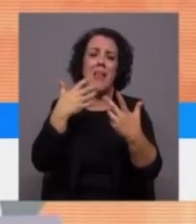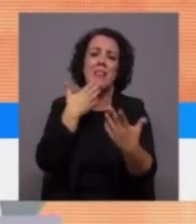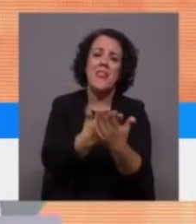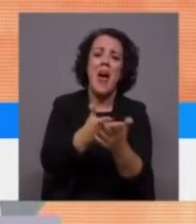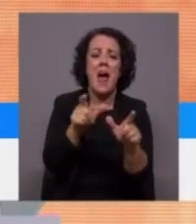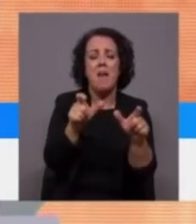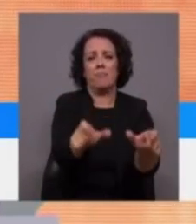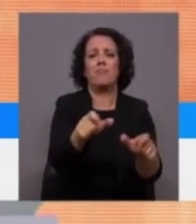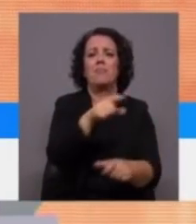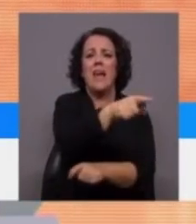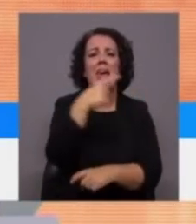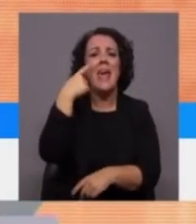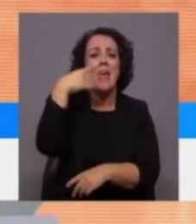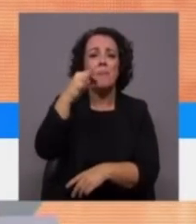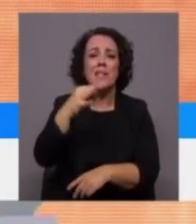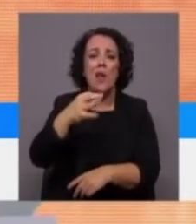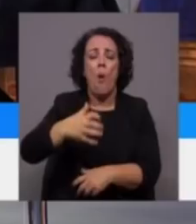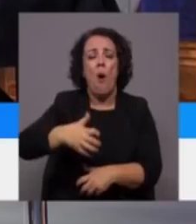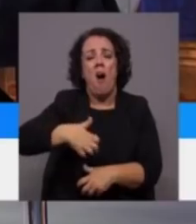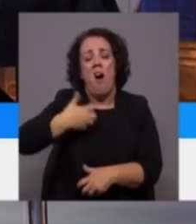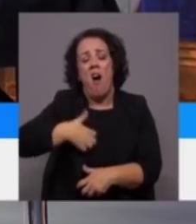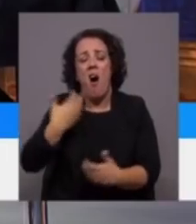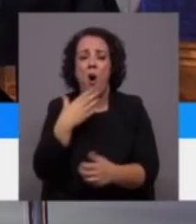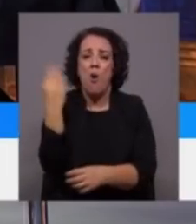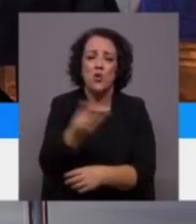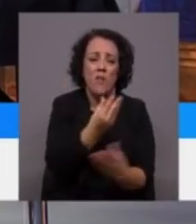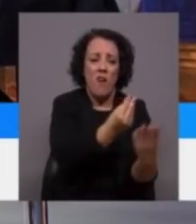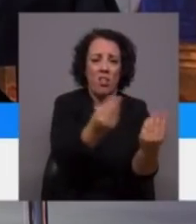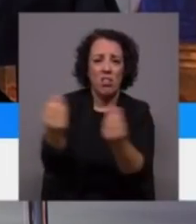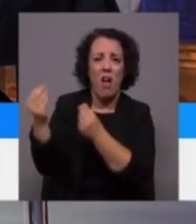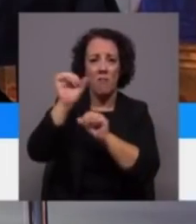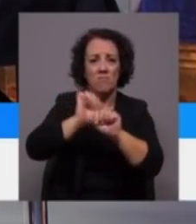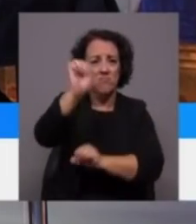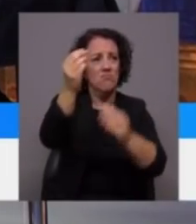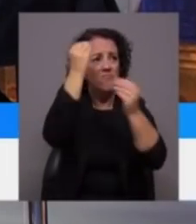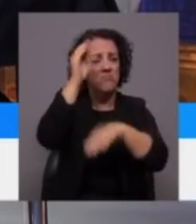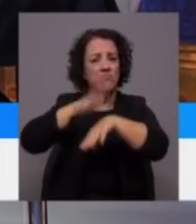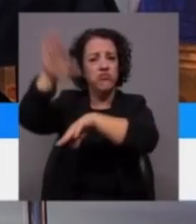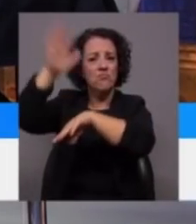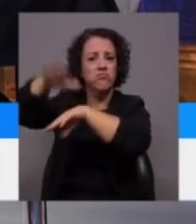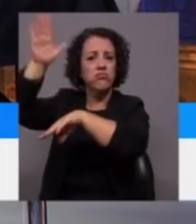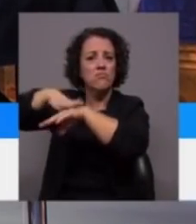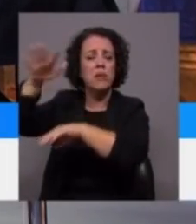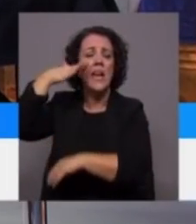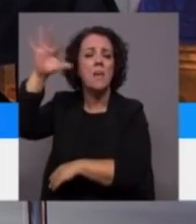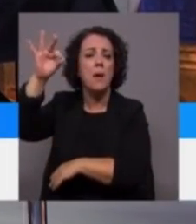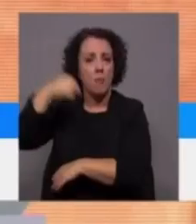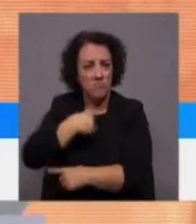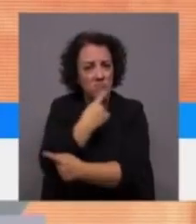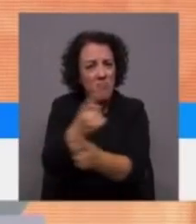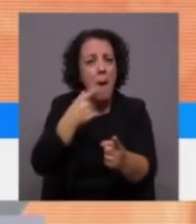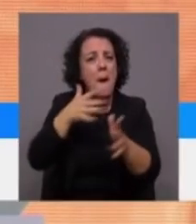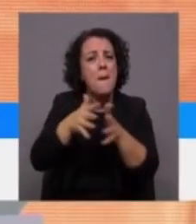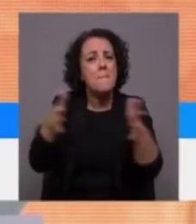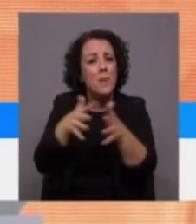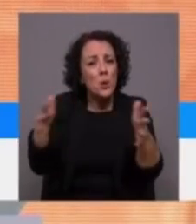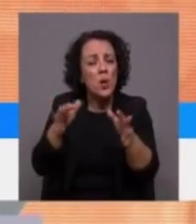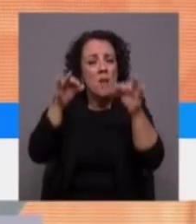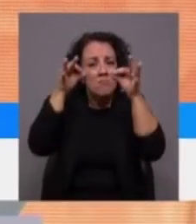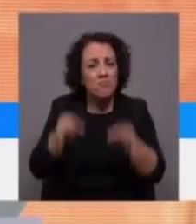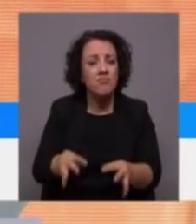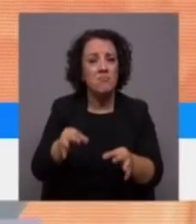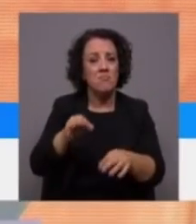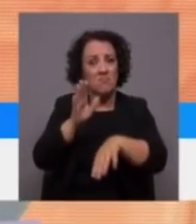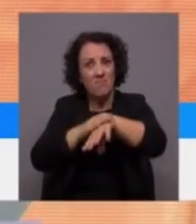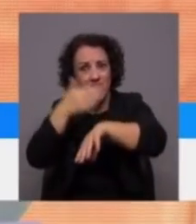imigração que António Costa tanto se queixa que existe jovens qualificados e que em muitos casos em muitos casos atrevo a dizer mesmo eu tô na maioria dos casos